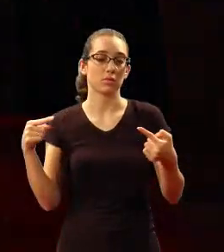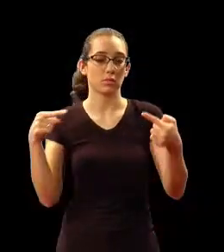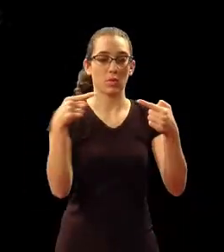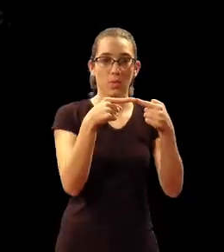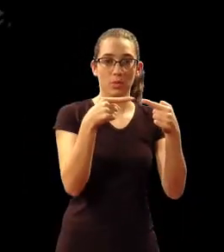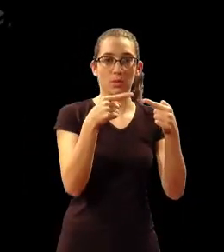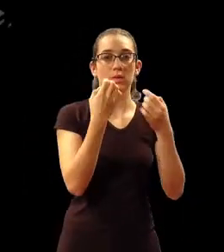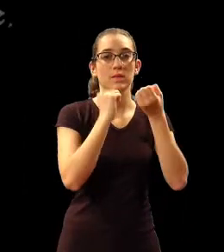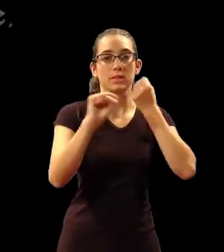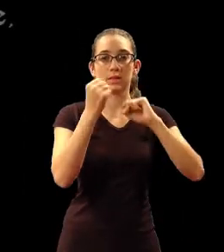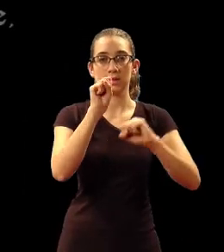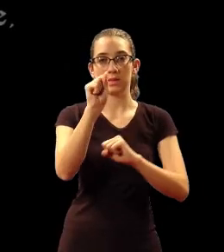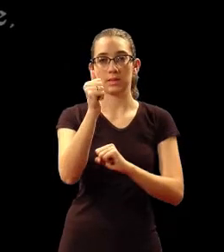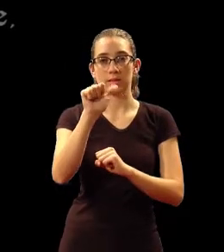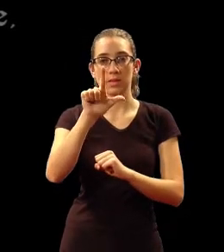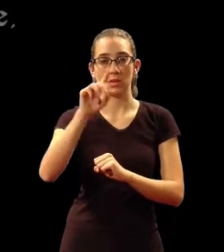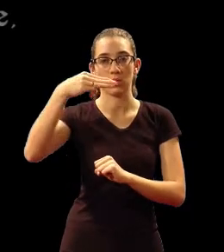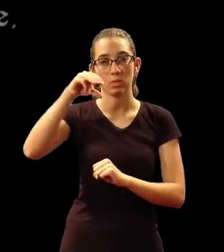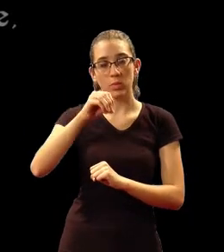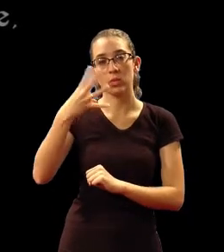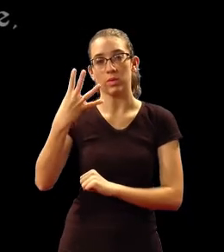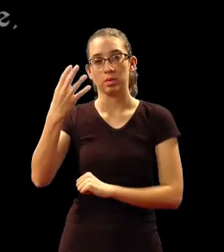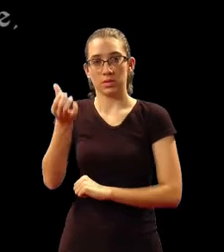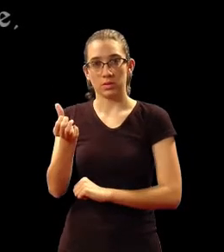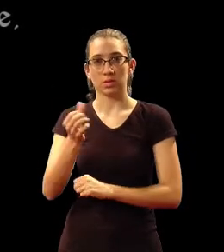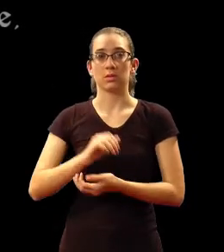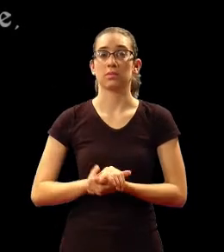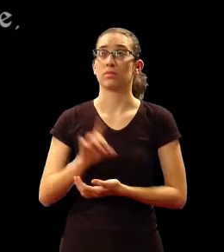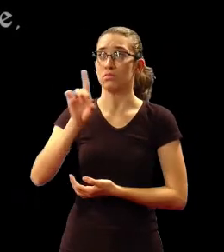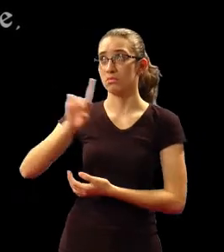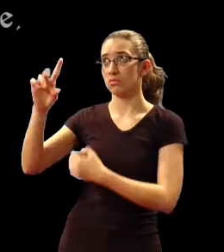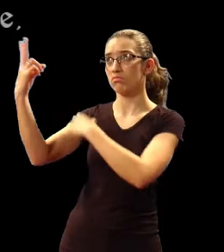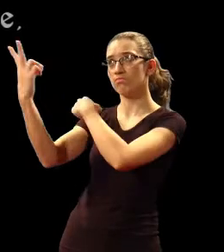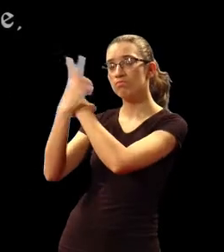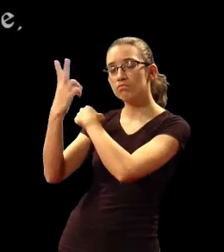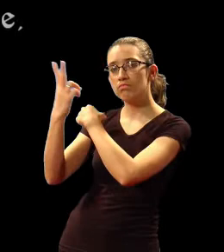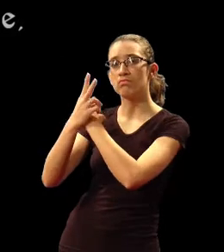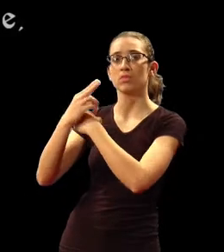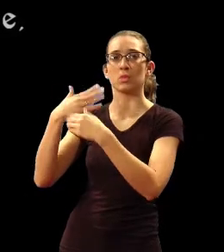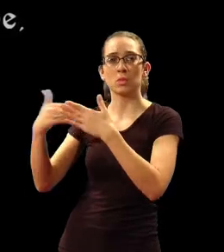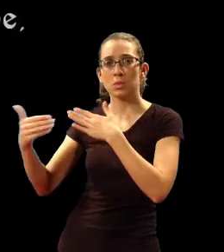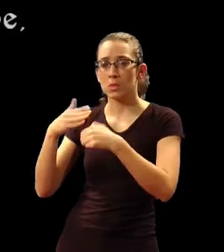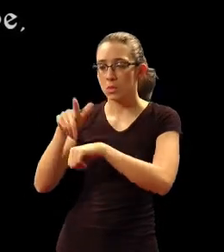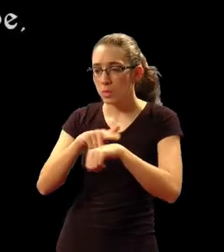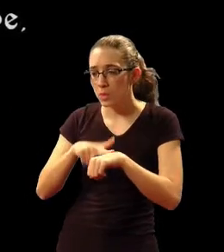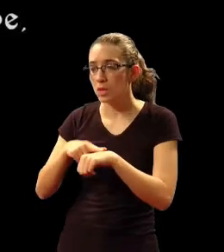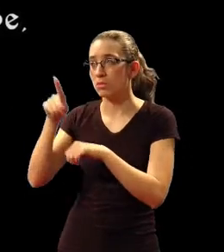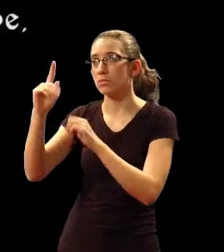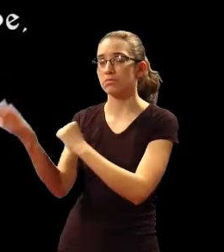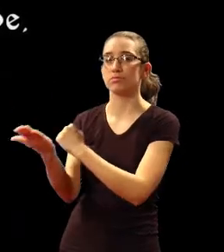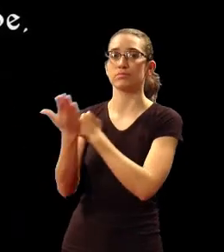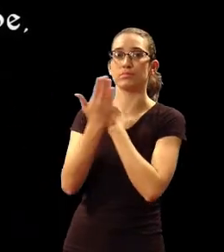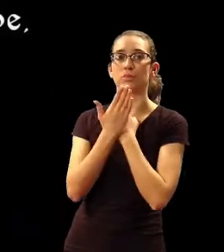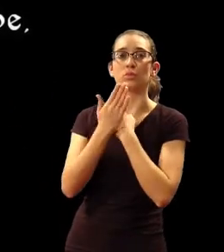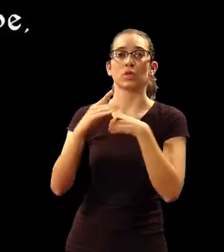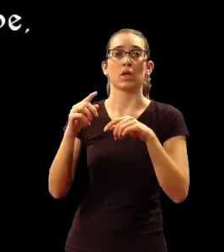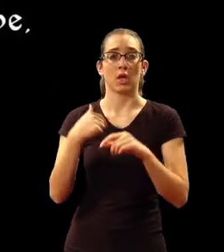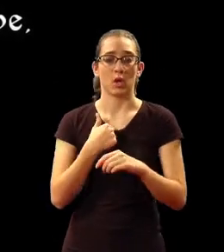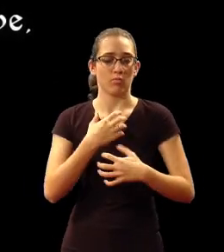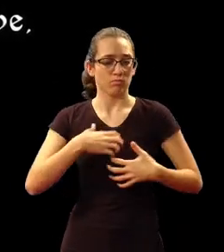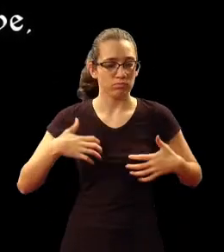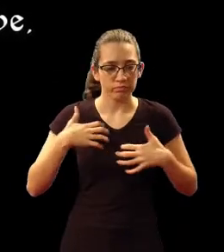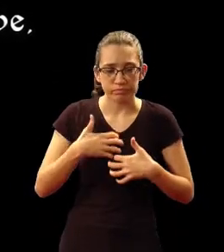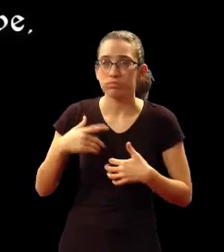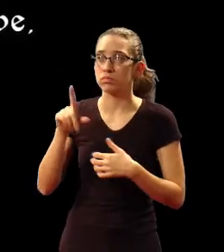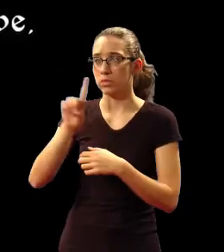Salmo 46. Deus é nosso refúgio e fortaleza, socorro bem presente na angústia, pelo que